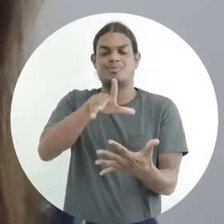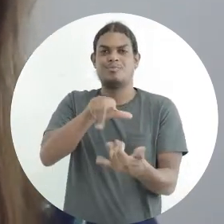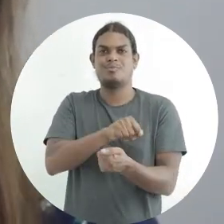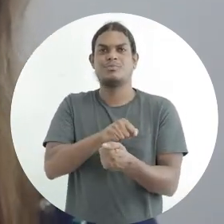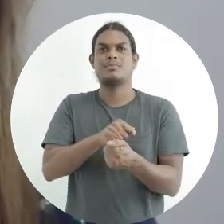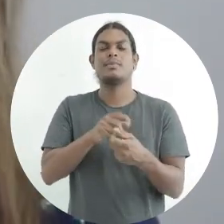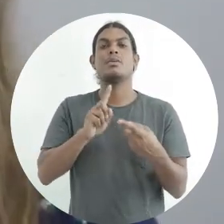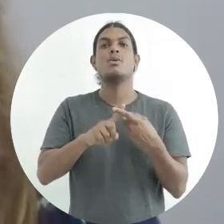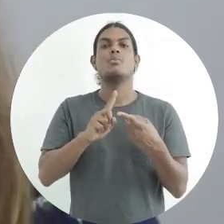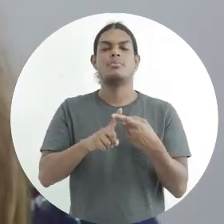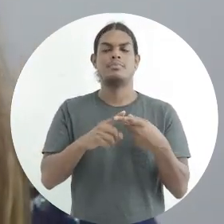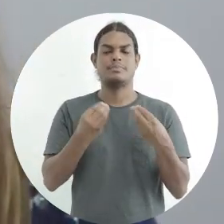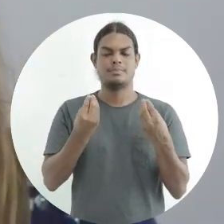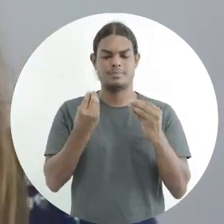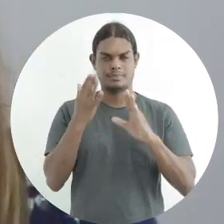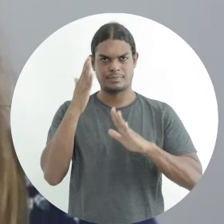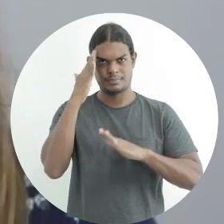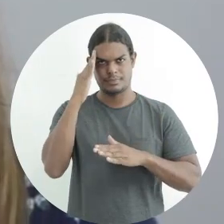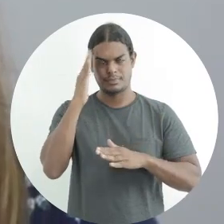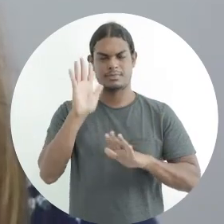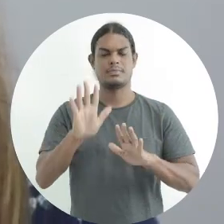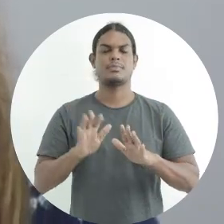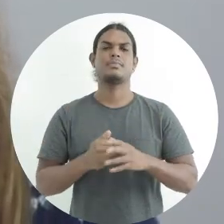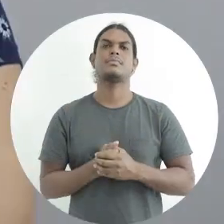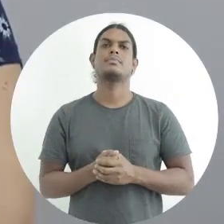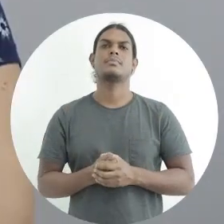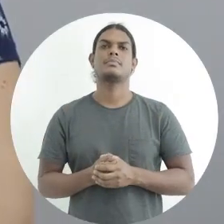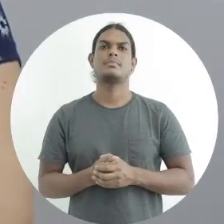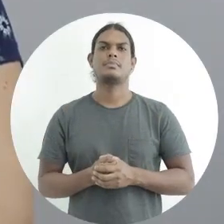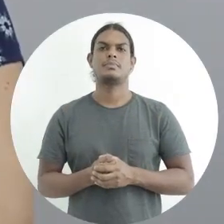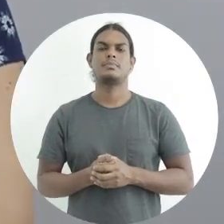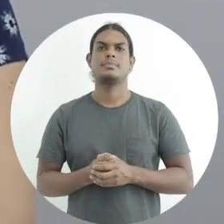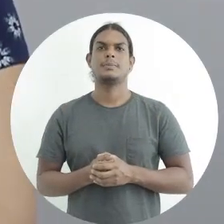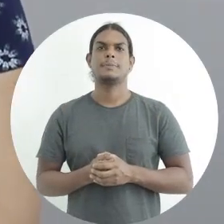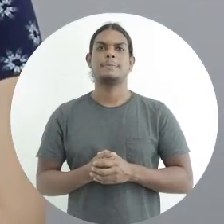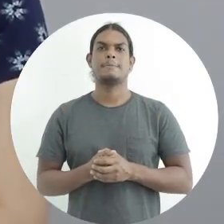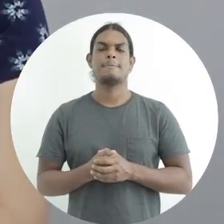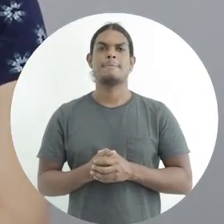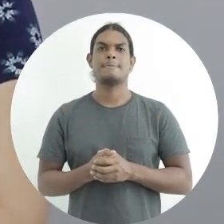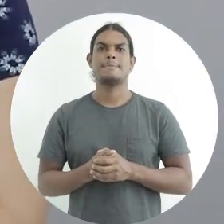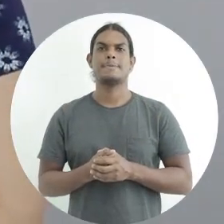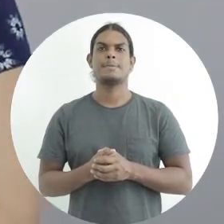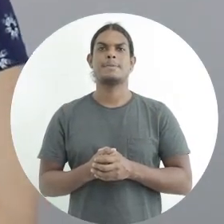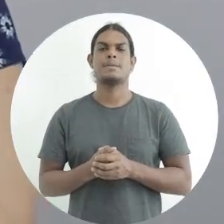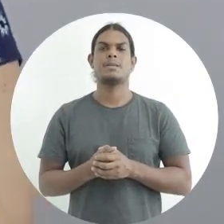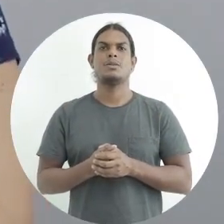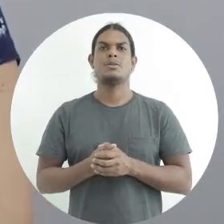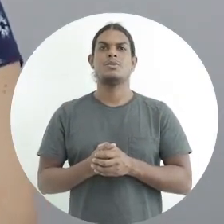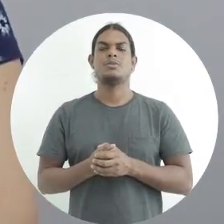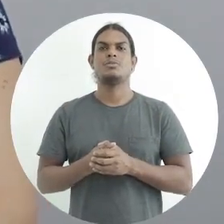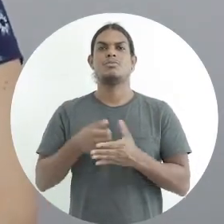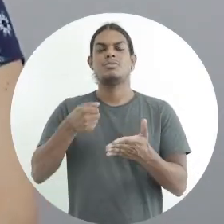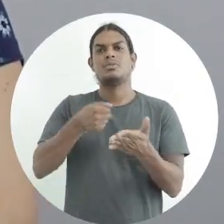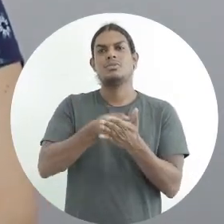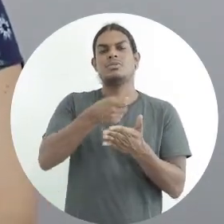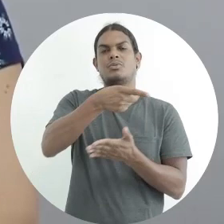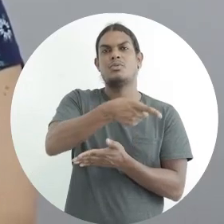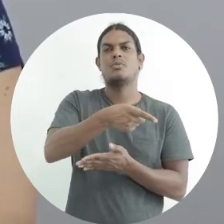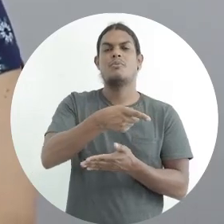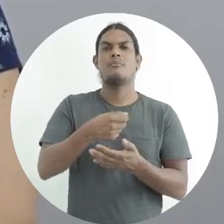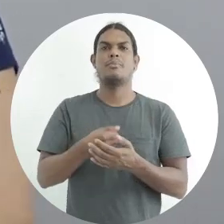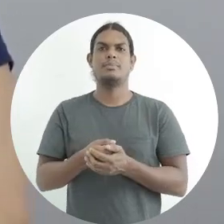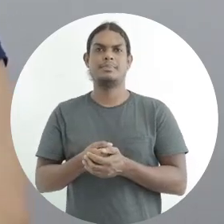gastos? Pois é, nós vamos entender mais adiante, certo? Bem, o nosso consumo, as